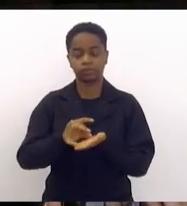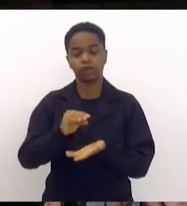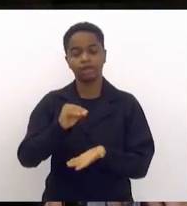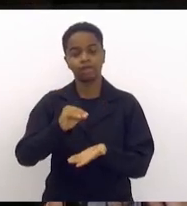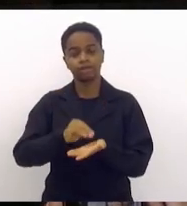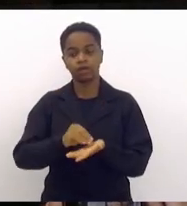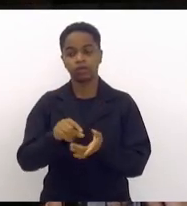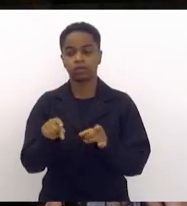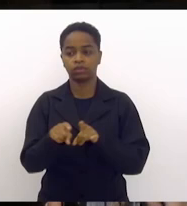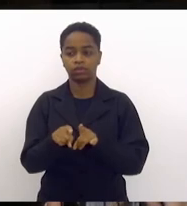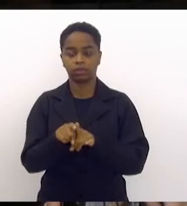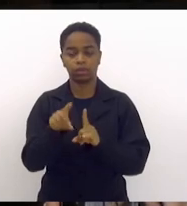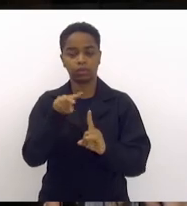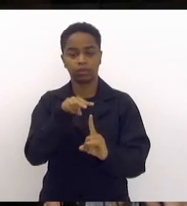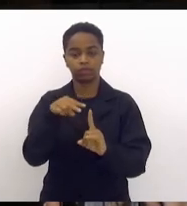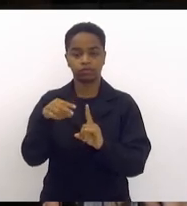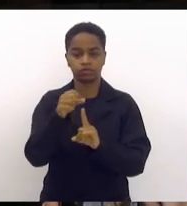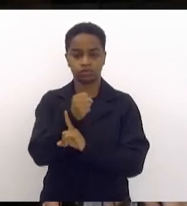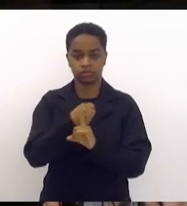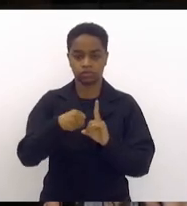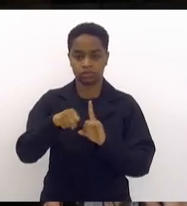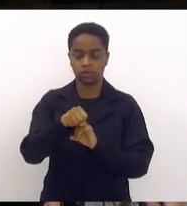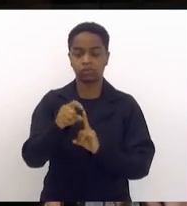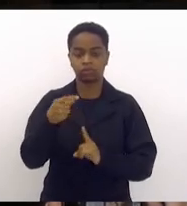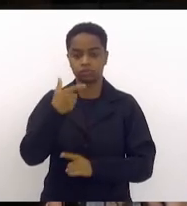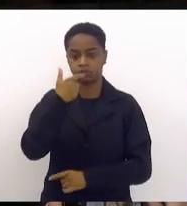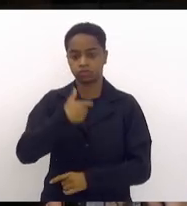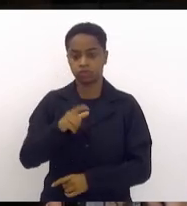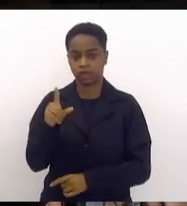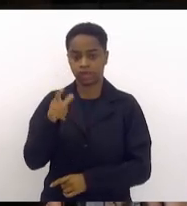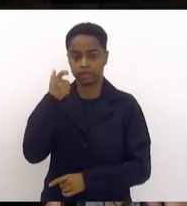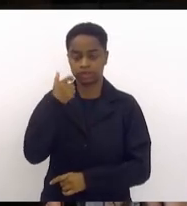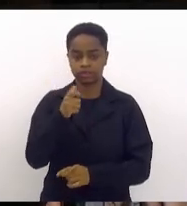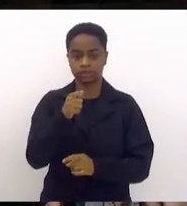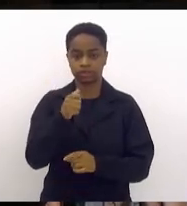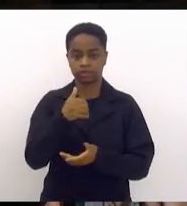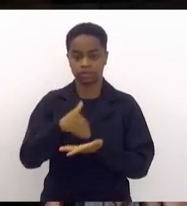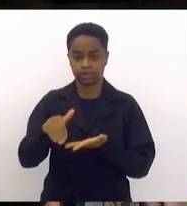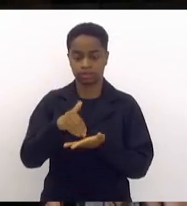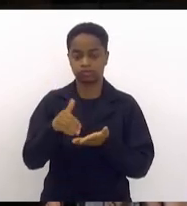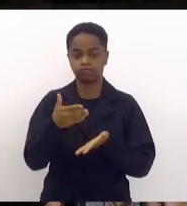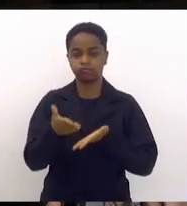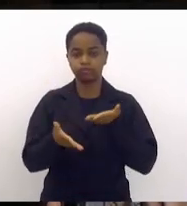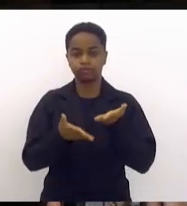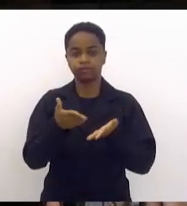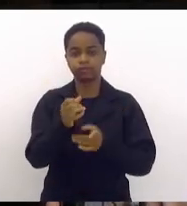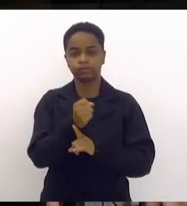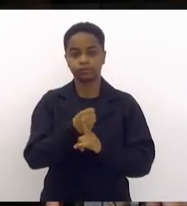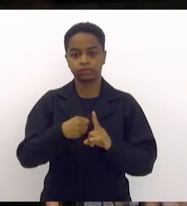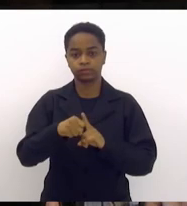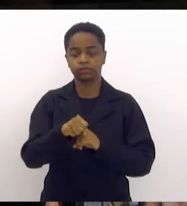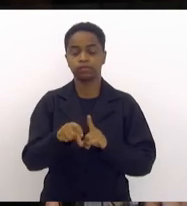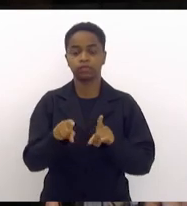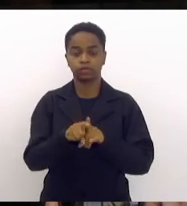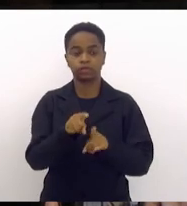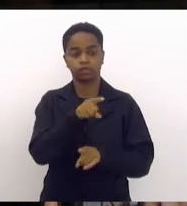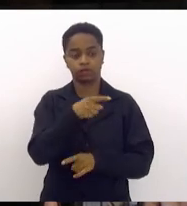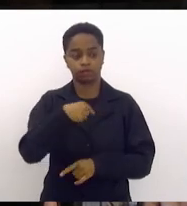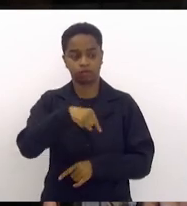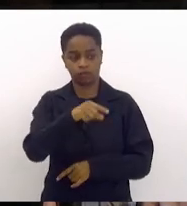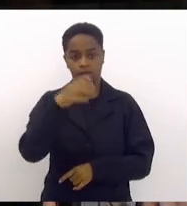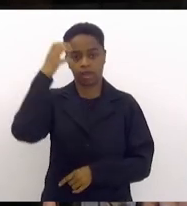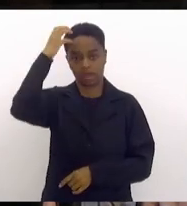também o olhar social eu fui Secretária de Assistência Social Bacelar né E você esteve em Angra dos Reis no